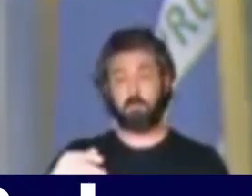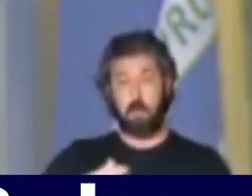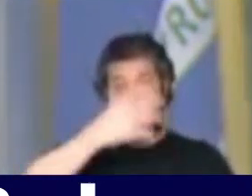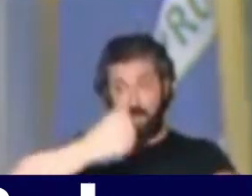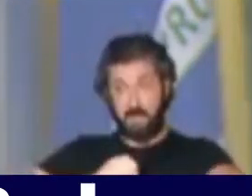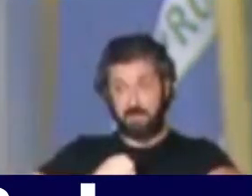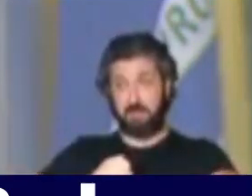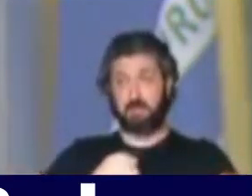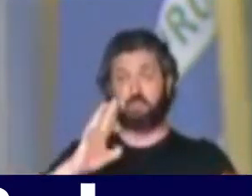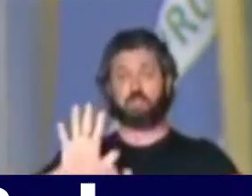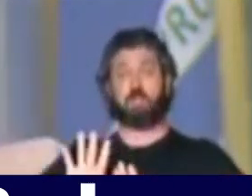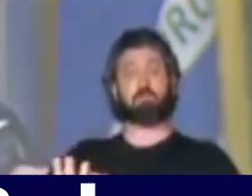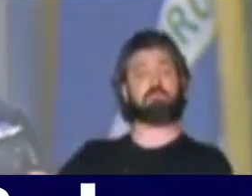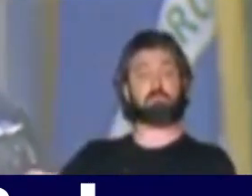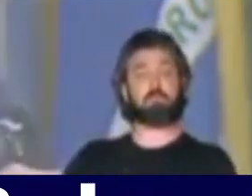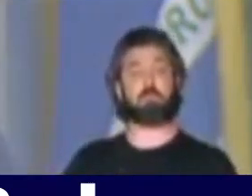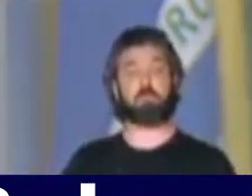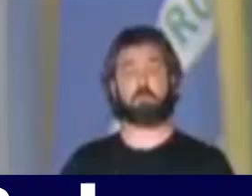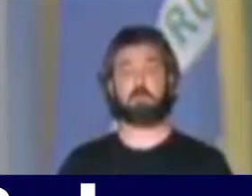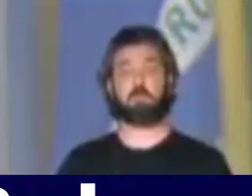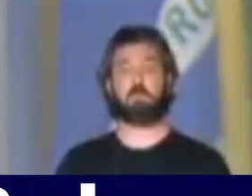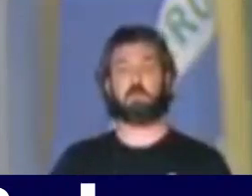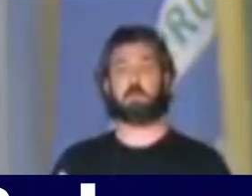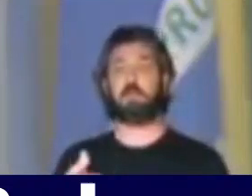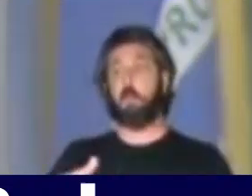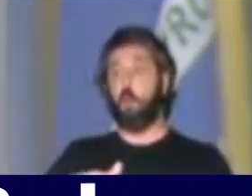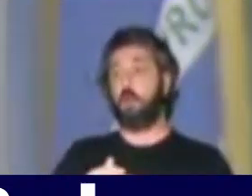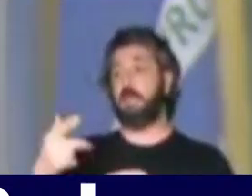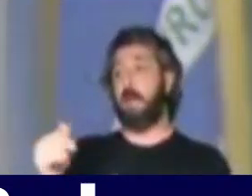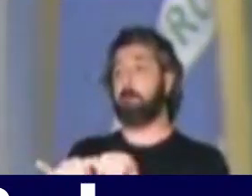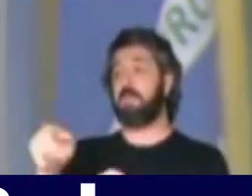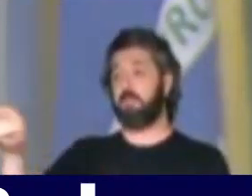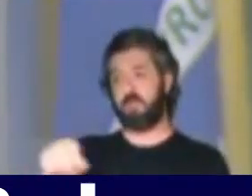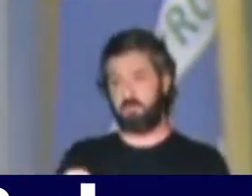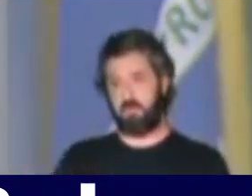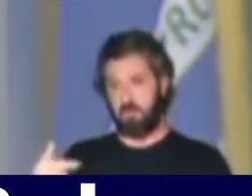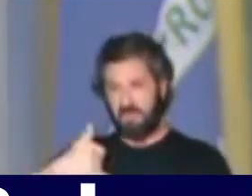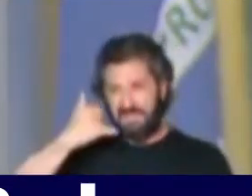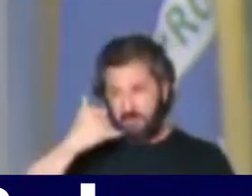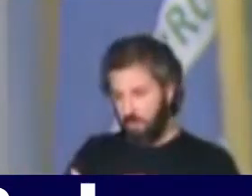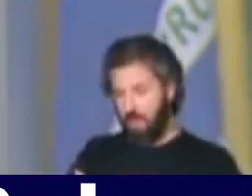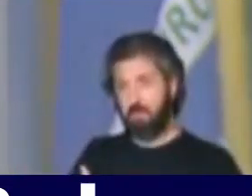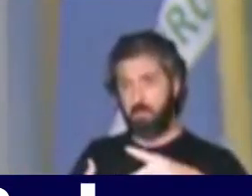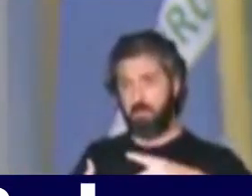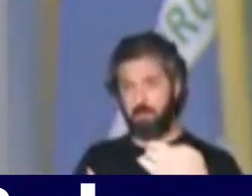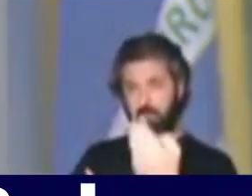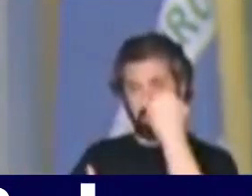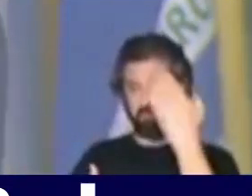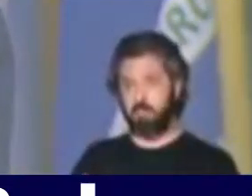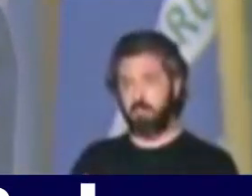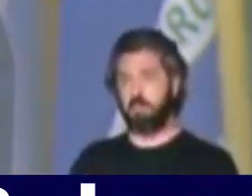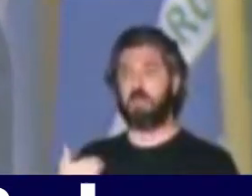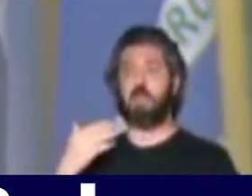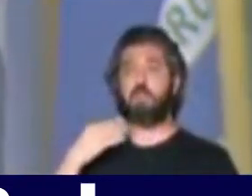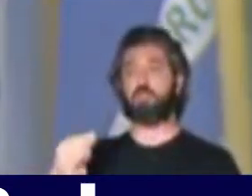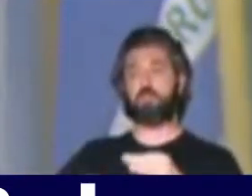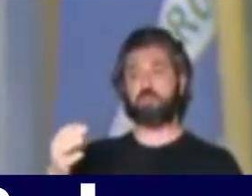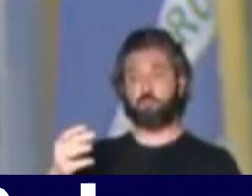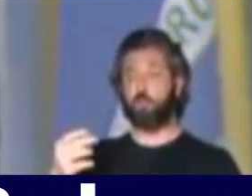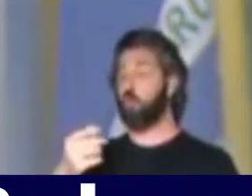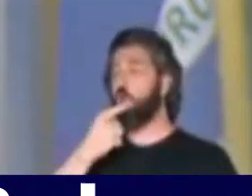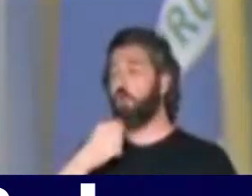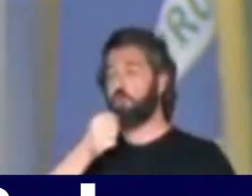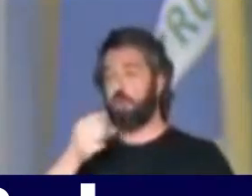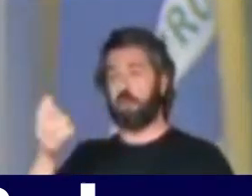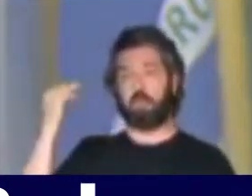MST já foi botado no seu devido lugar. Estamos dando arma para o meio do campo. Agora, querem invadir o meu celular para me atacar pessoalmente? Já não bastasse aquele jornalista mequetrefe da época